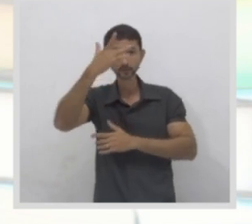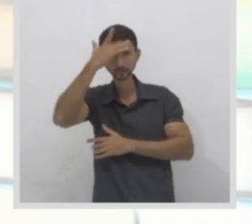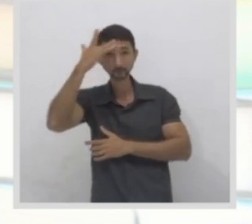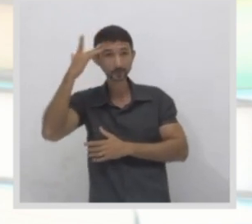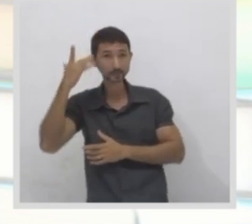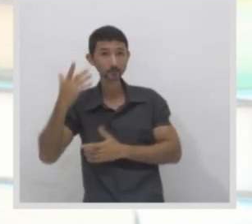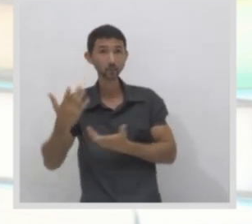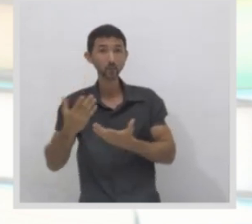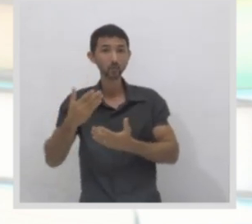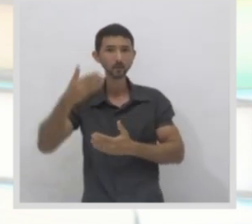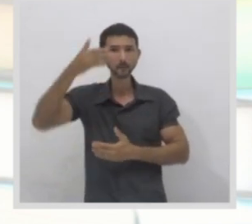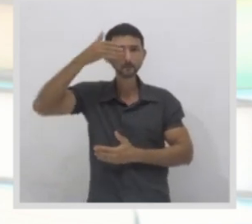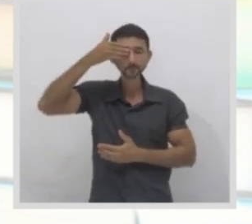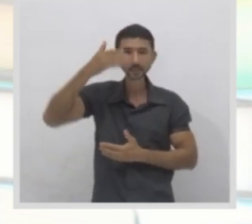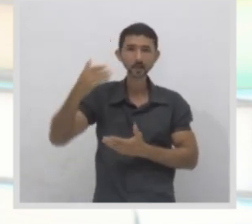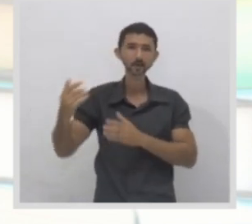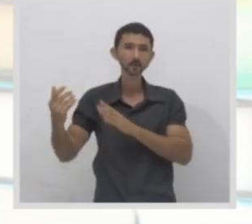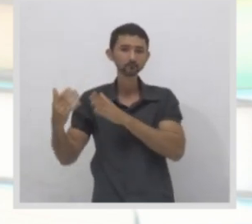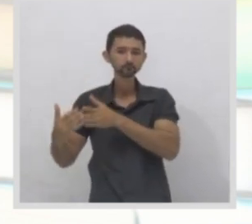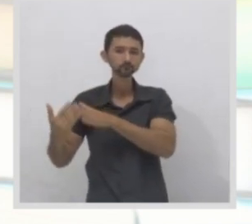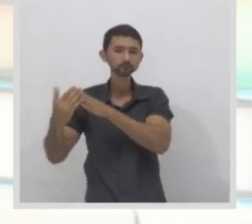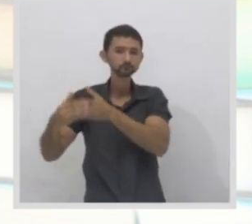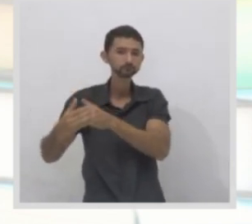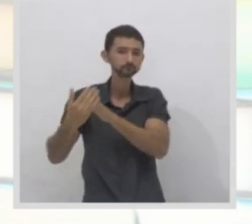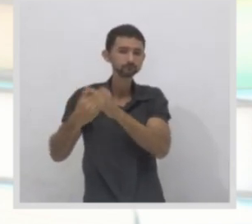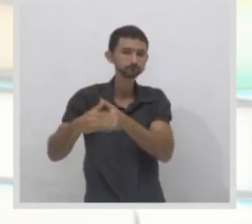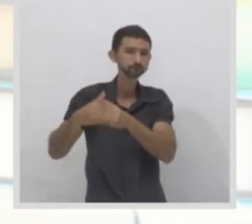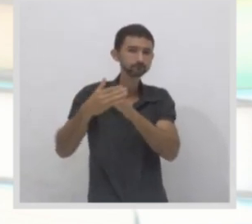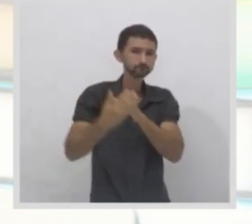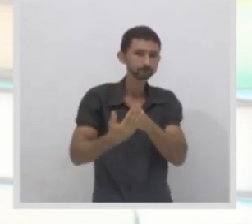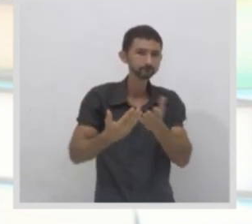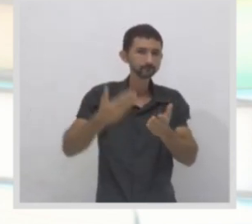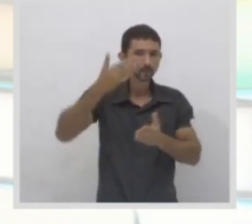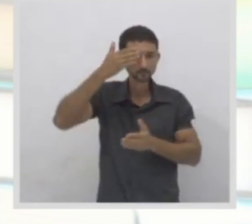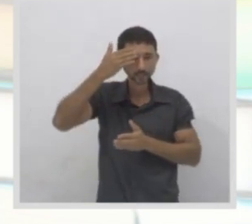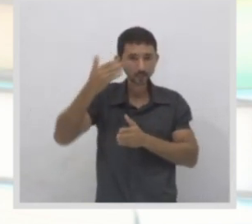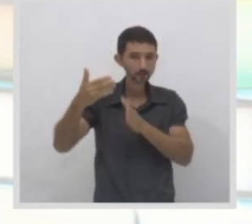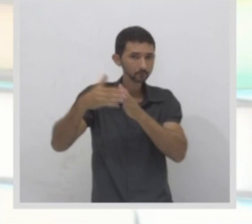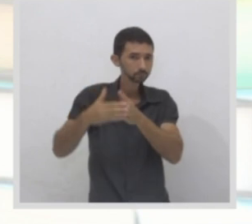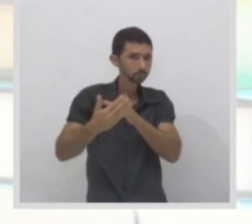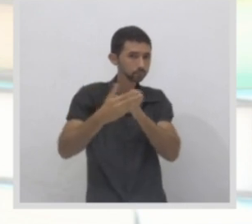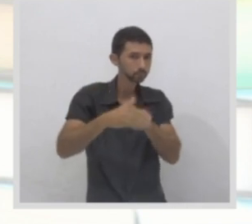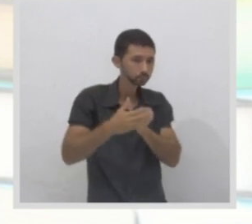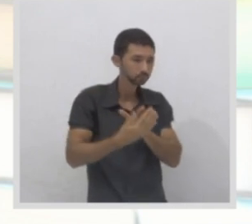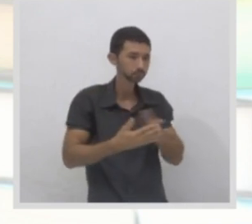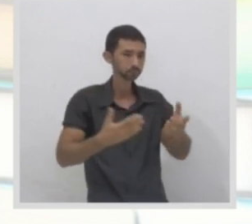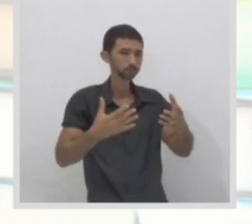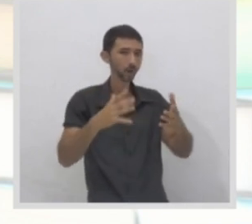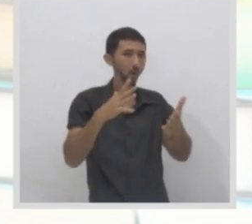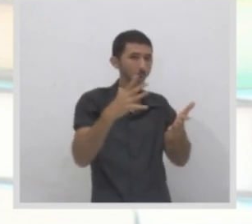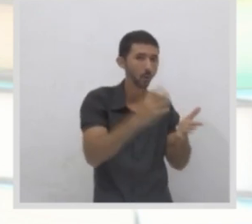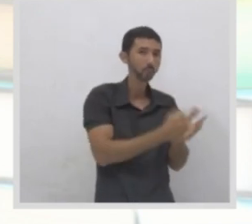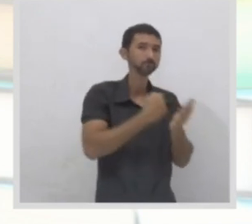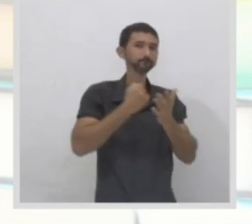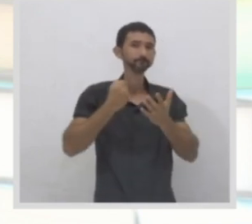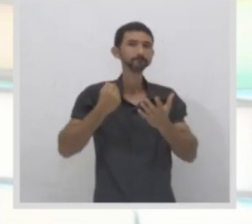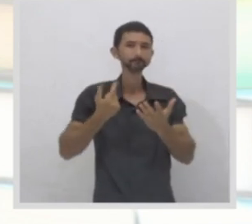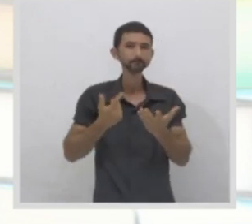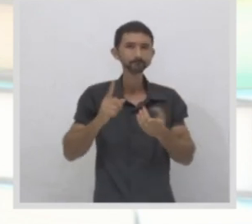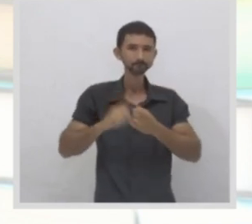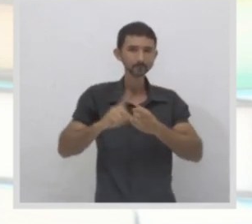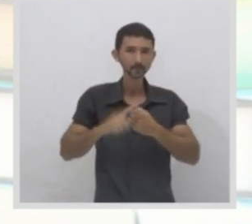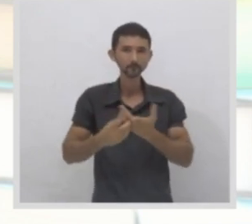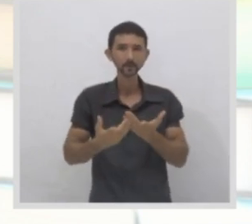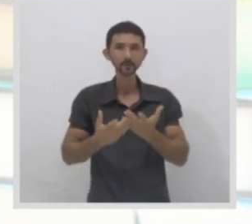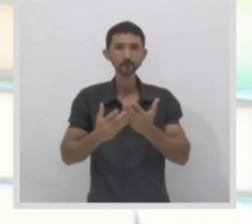fossem piratas, só que agindo sob as ordens de alguma nação. Né? Uma outra consequência importante também foi, com o nosso